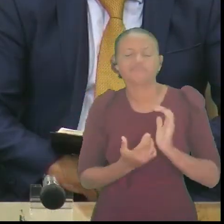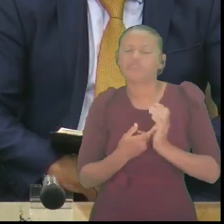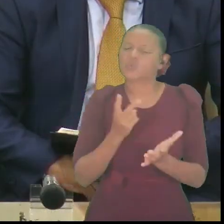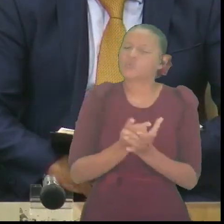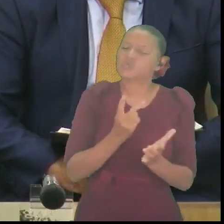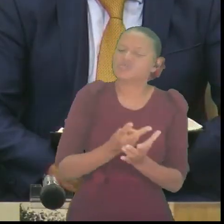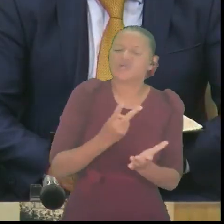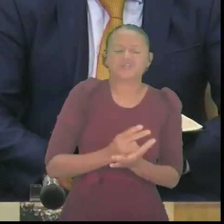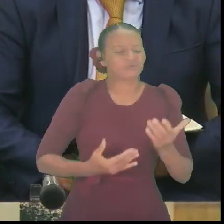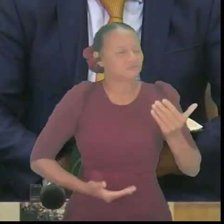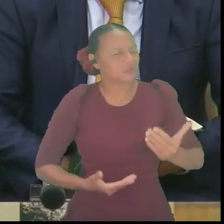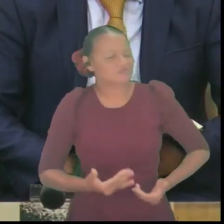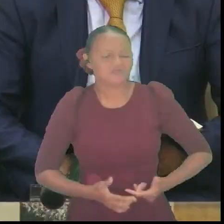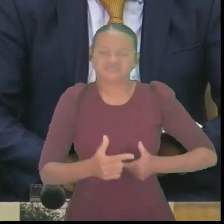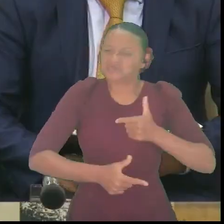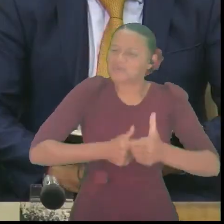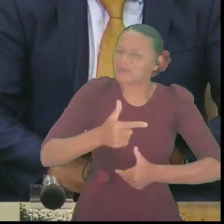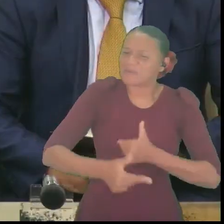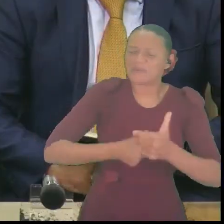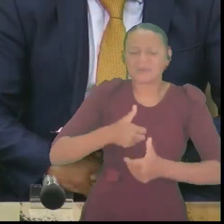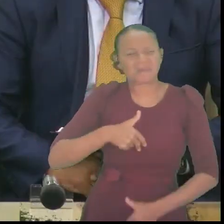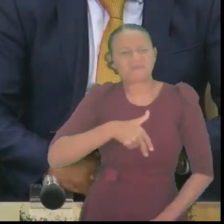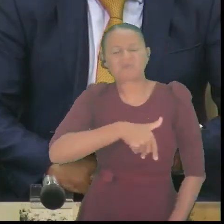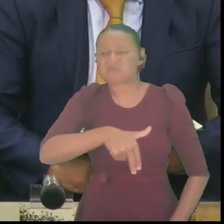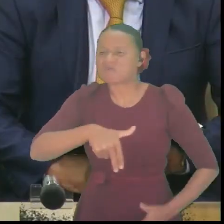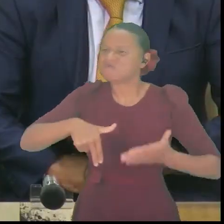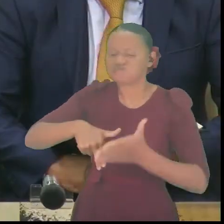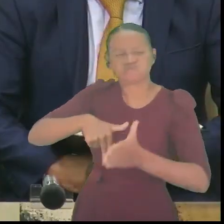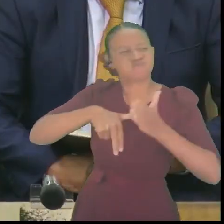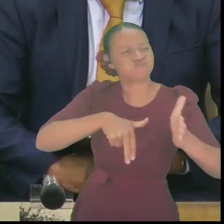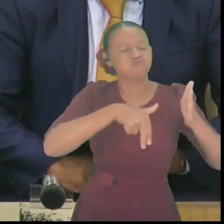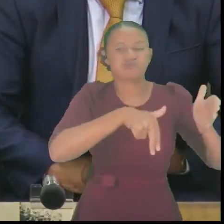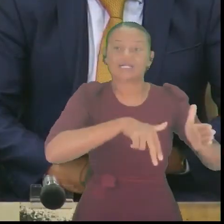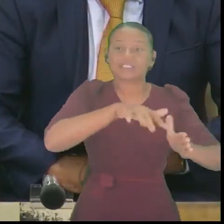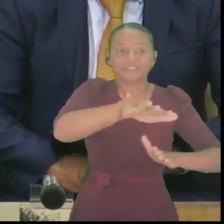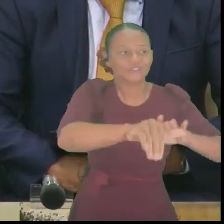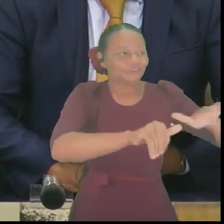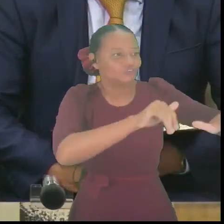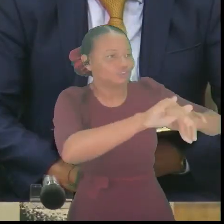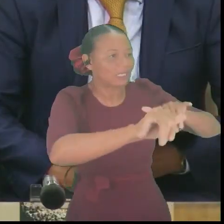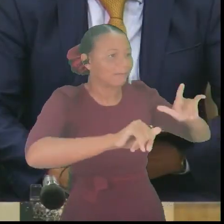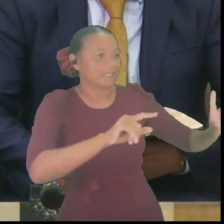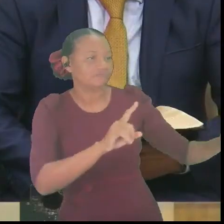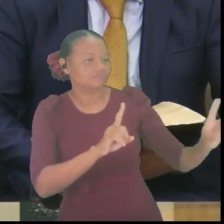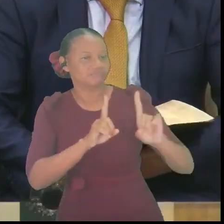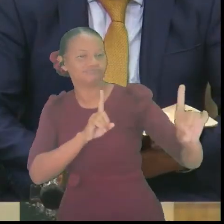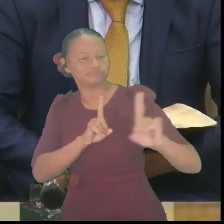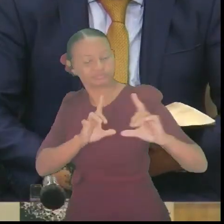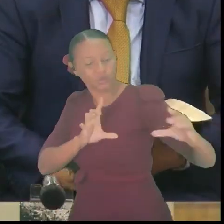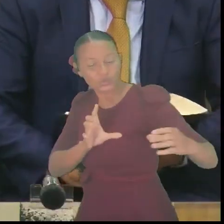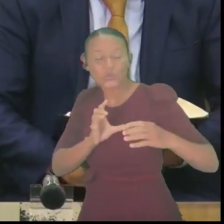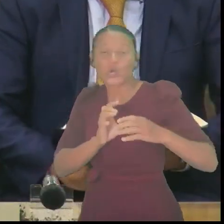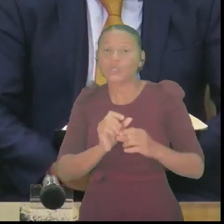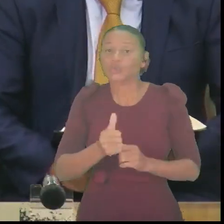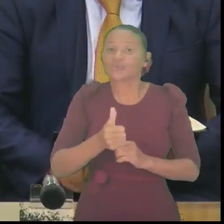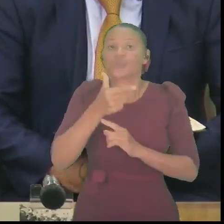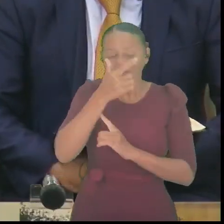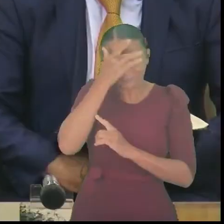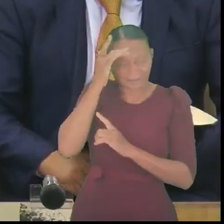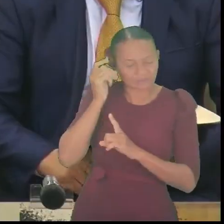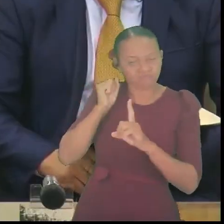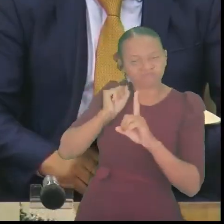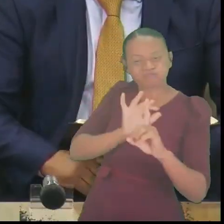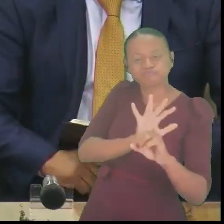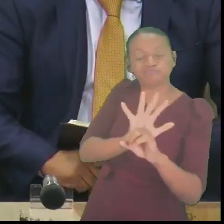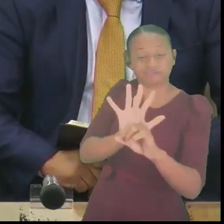terreno, naturalmente, e ele chamou para si aqueles que nós chamamos de apóstolos, que eram um total de 12 pessoas. Esses